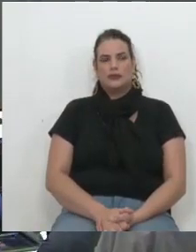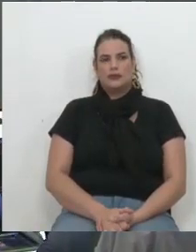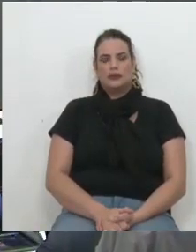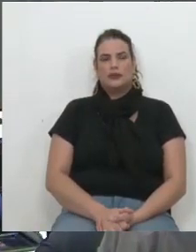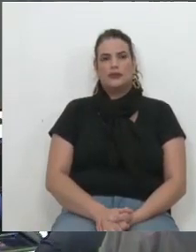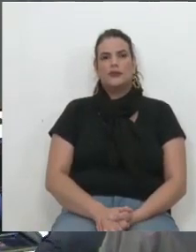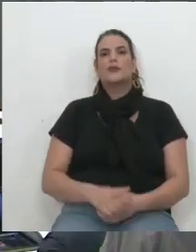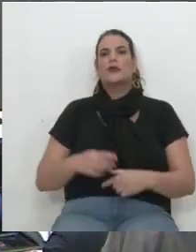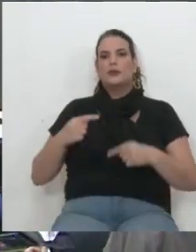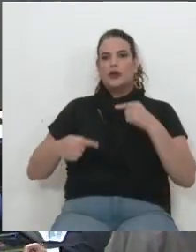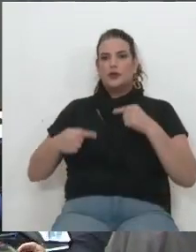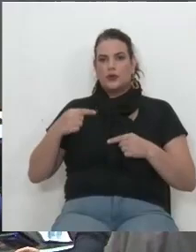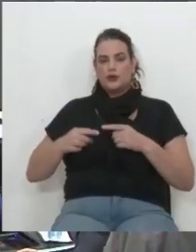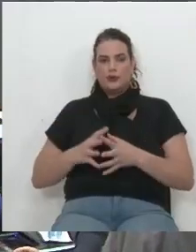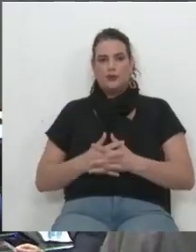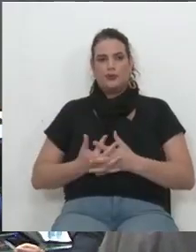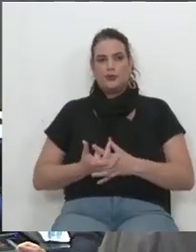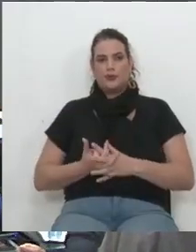discutir.